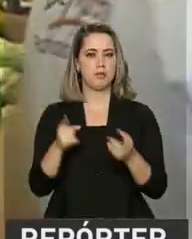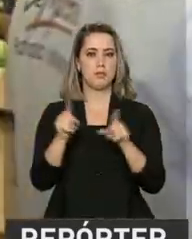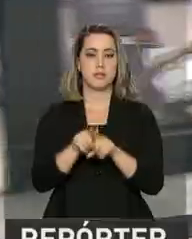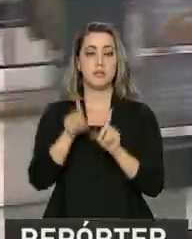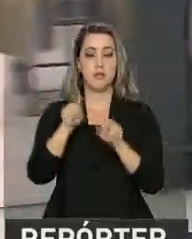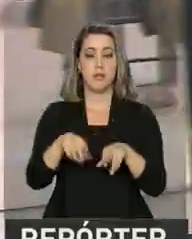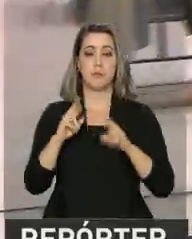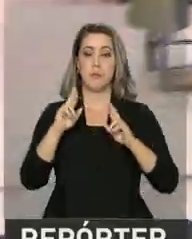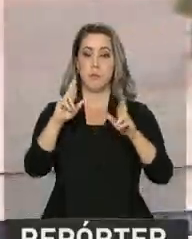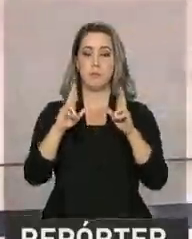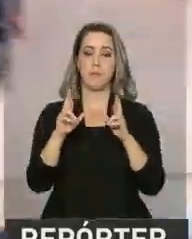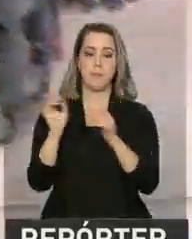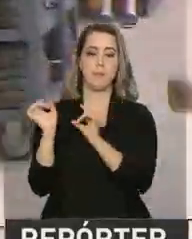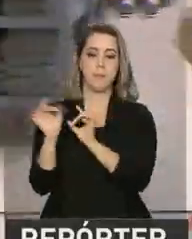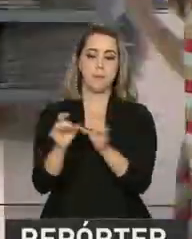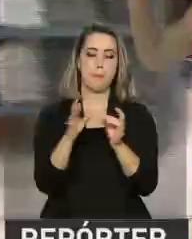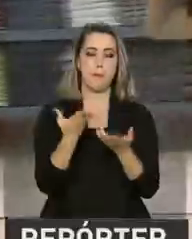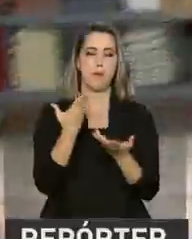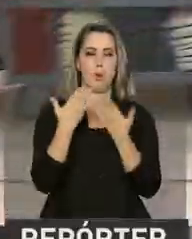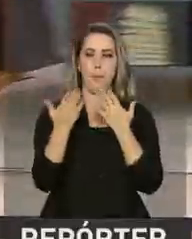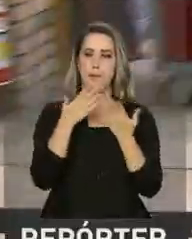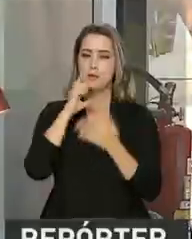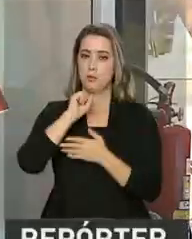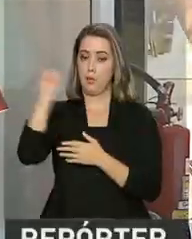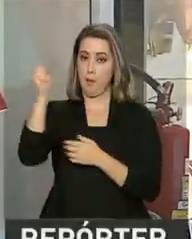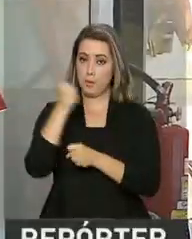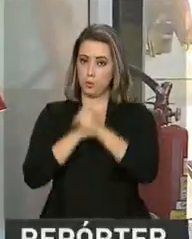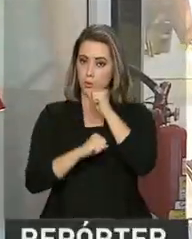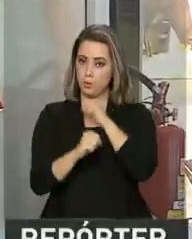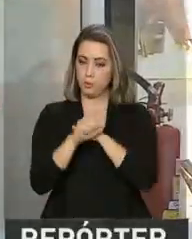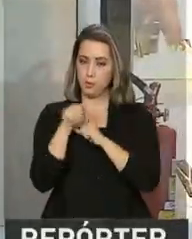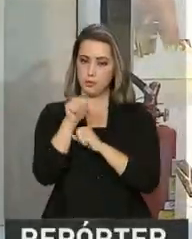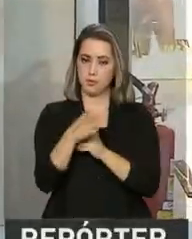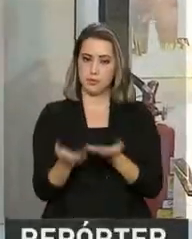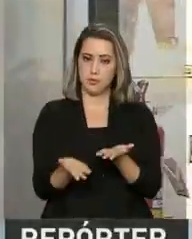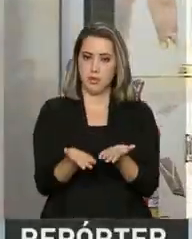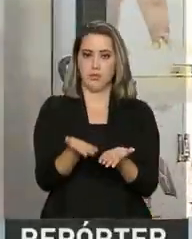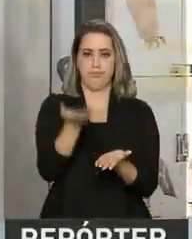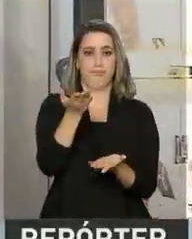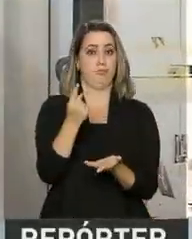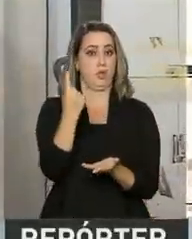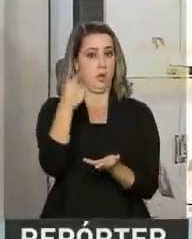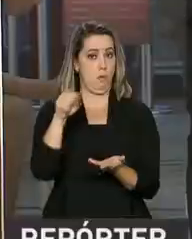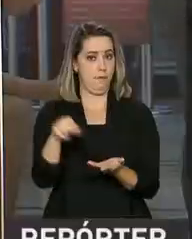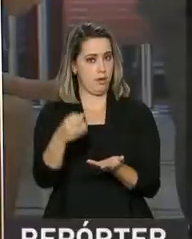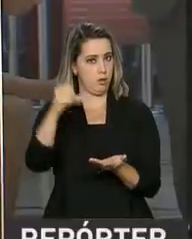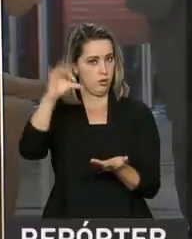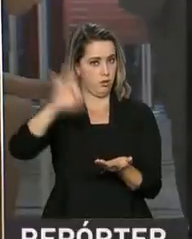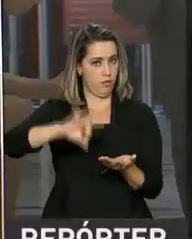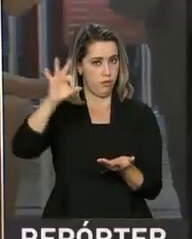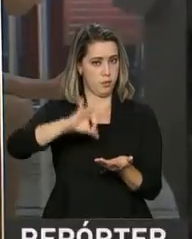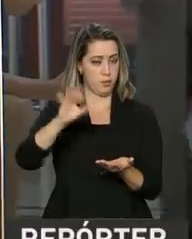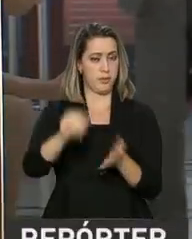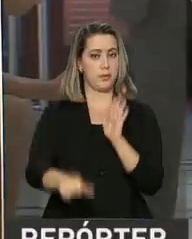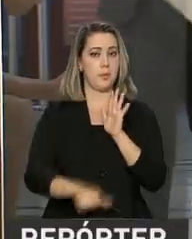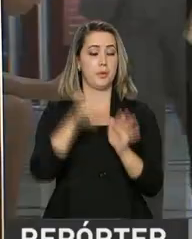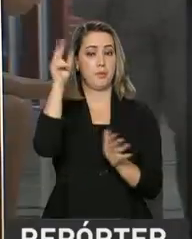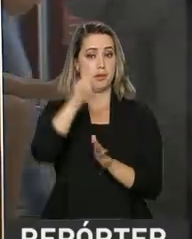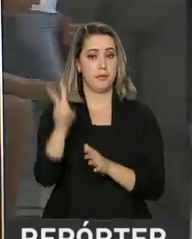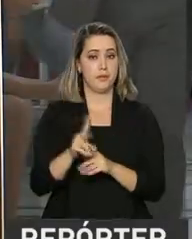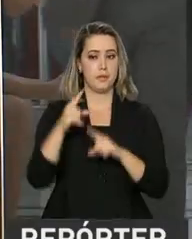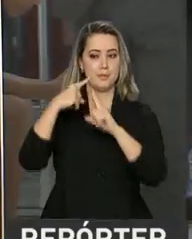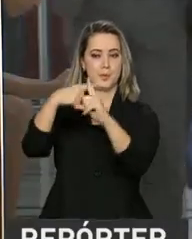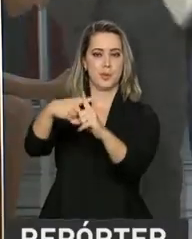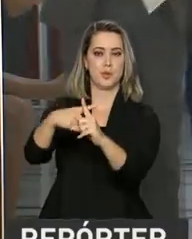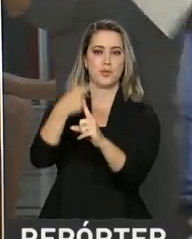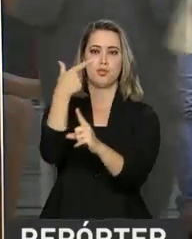comércio em comparação a abril de 2016 o varejo cresceu 1,99% foi o primeiro Resultado positivo